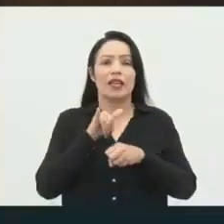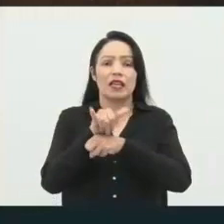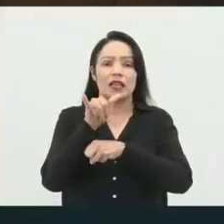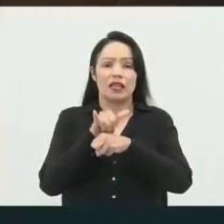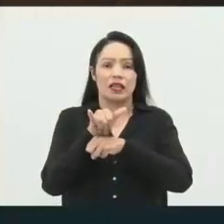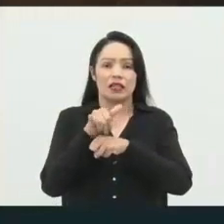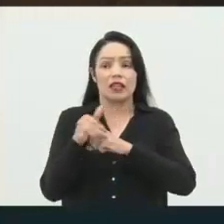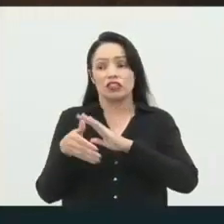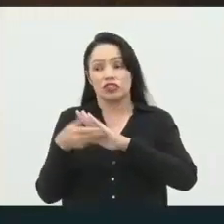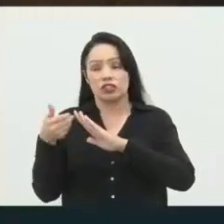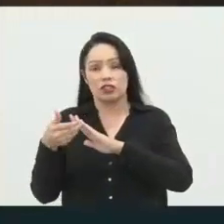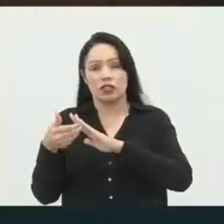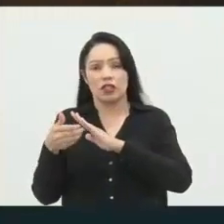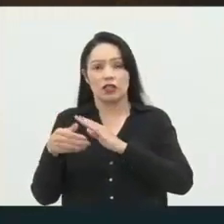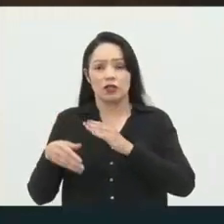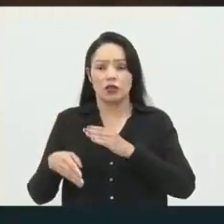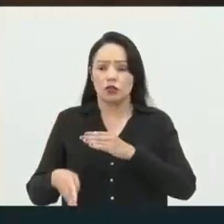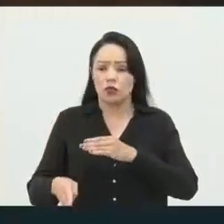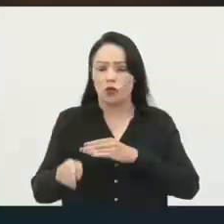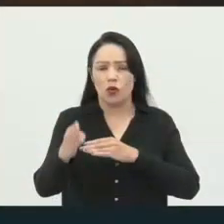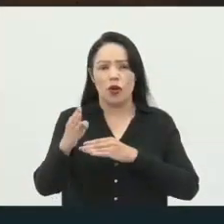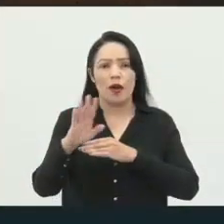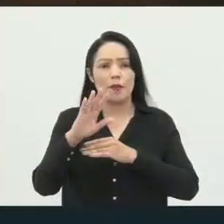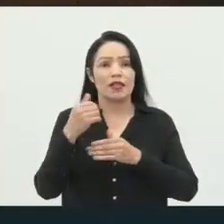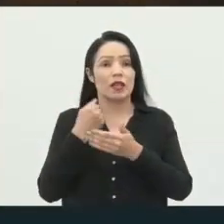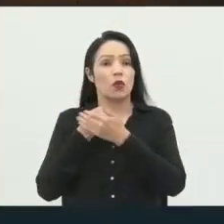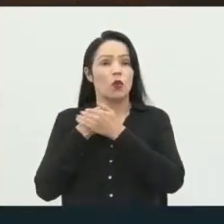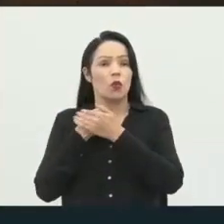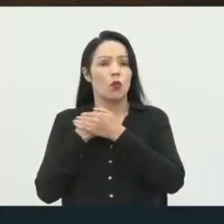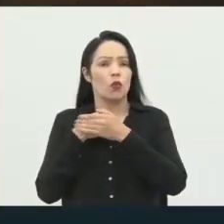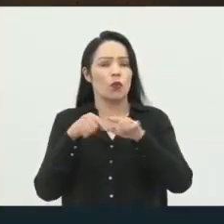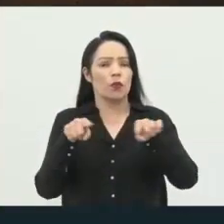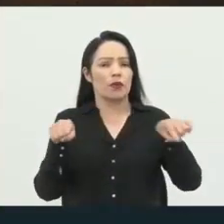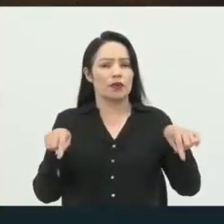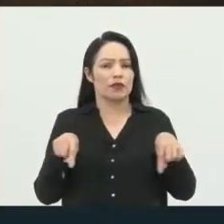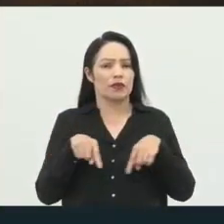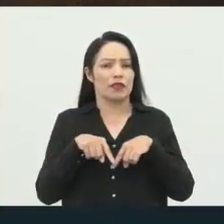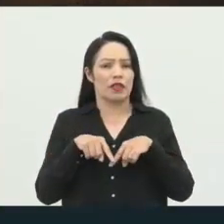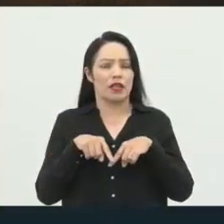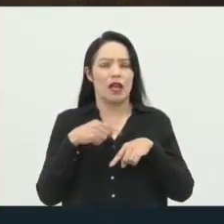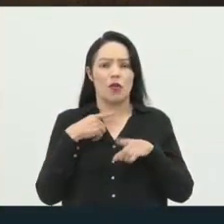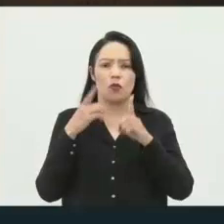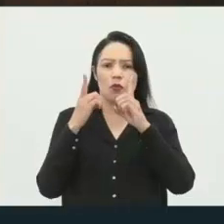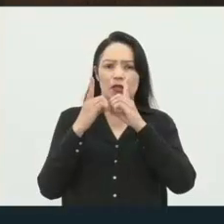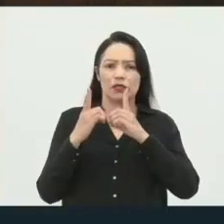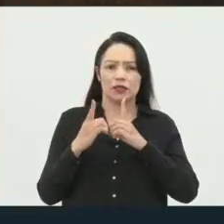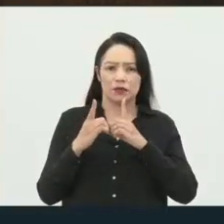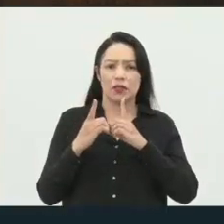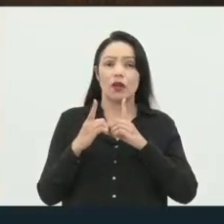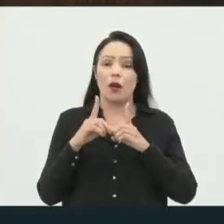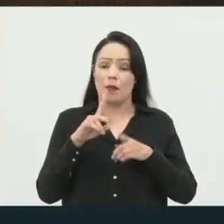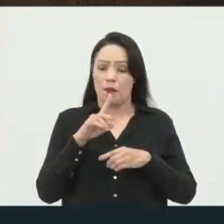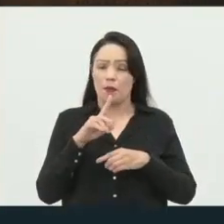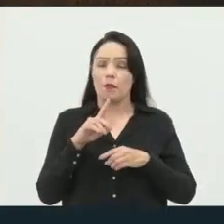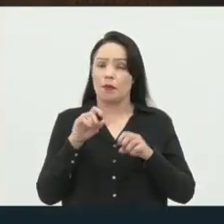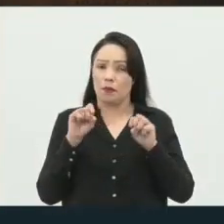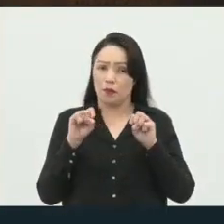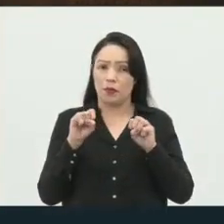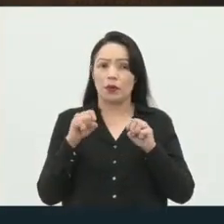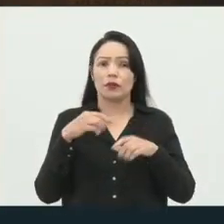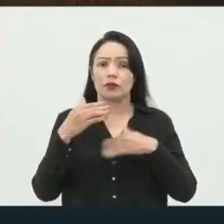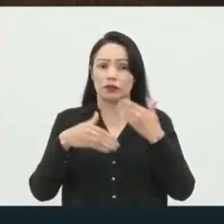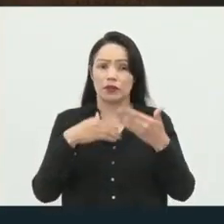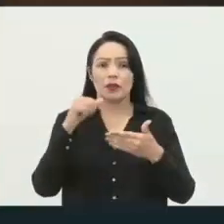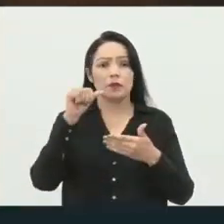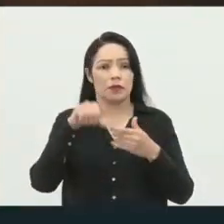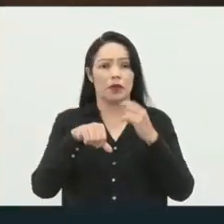mas acaba escondendo em qualquer outra salinha né e o atendimento ao meu ver pode ser que teve pior vereadora Pode ser que teve